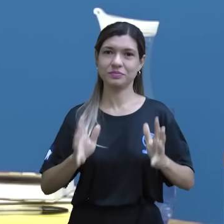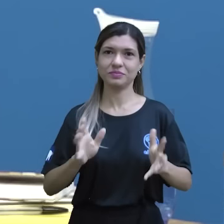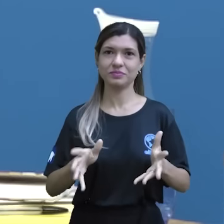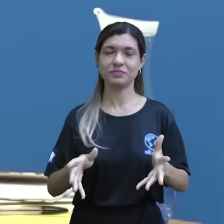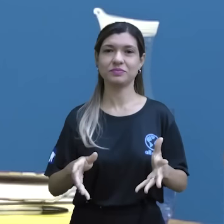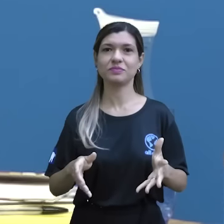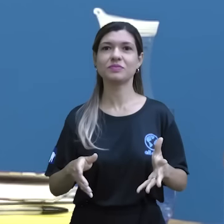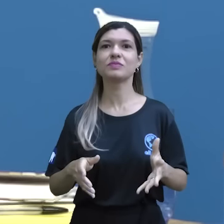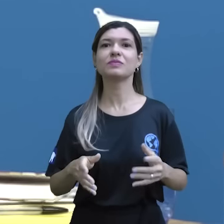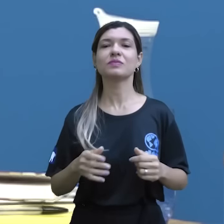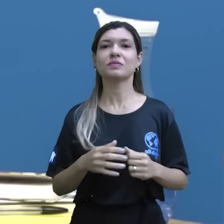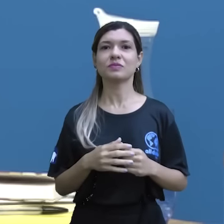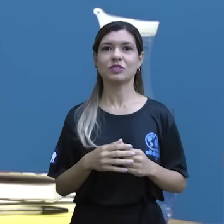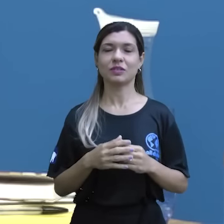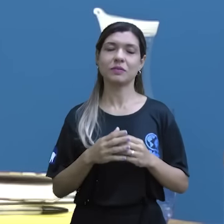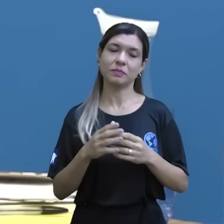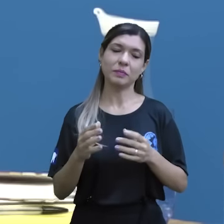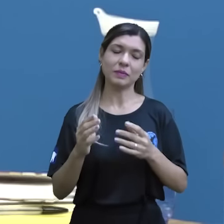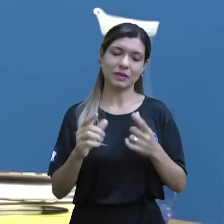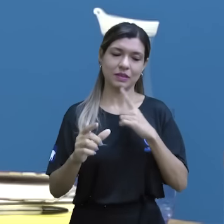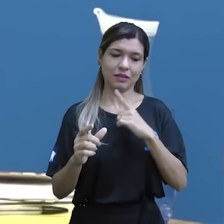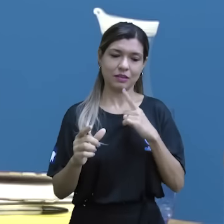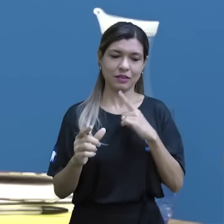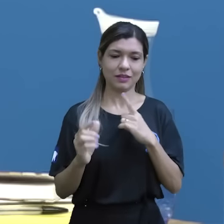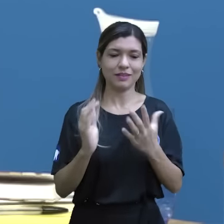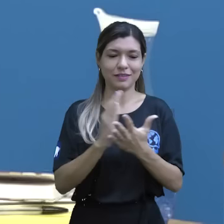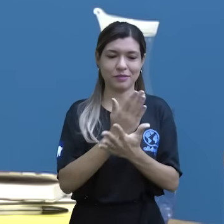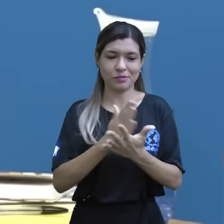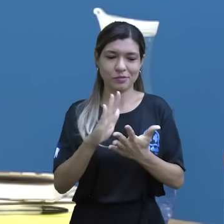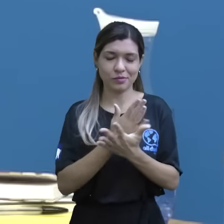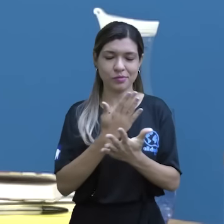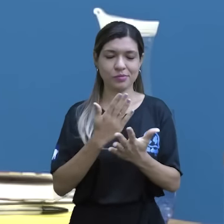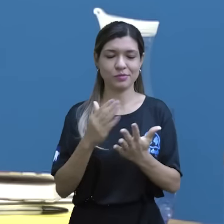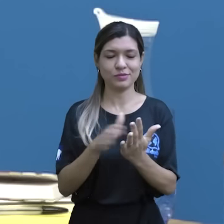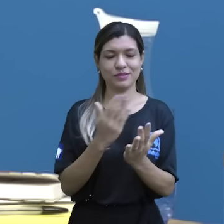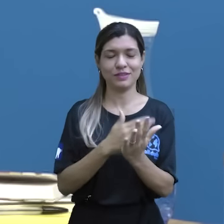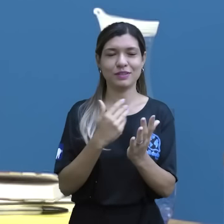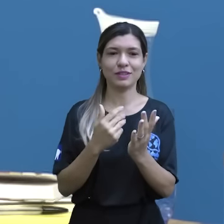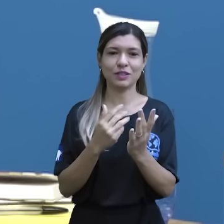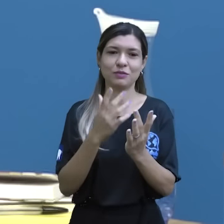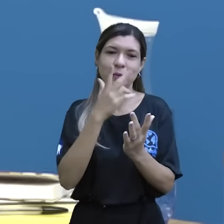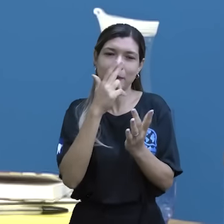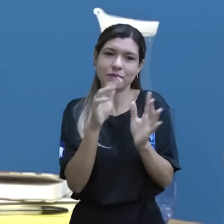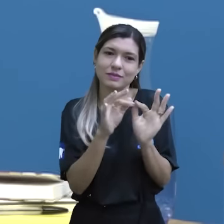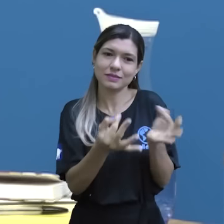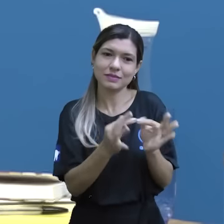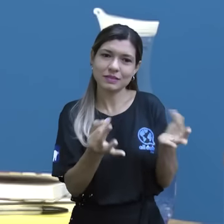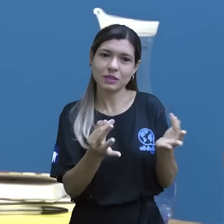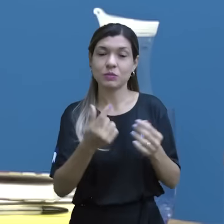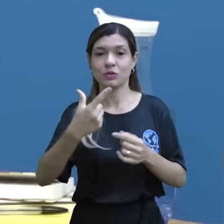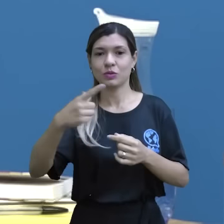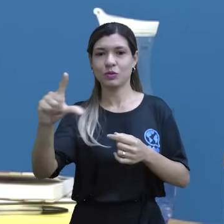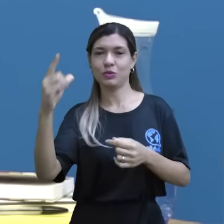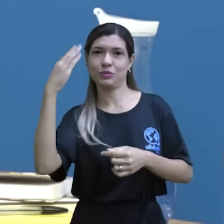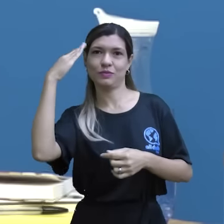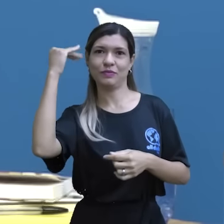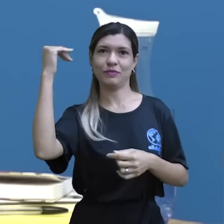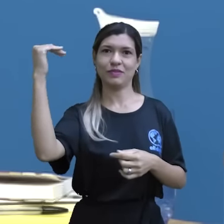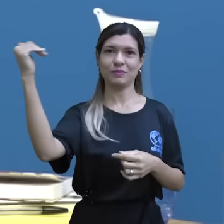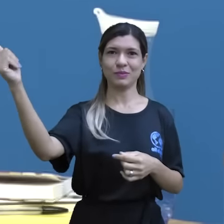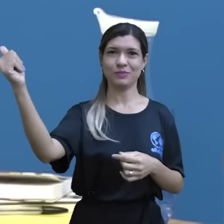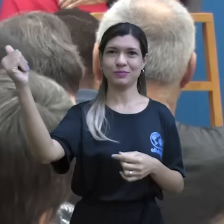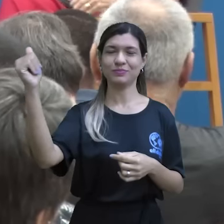as crônicas. Além desses ensaios sobre Lima, ela publicou Contemporâneos, Expressões da Literatura